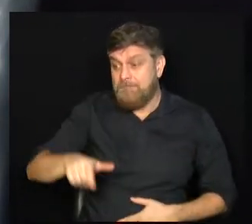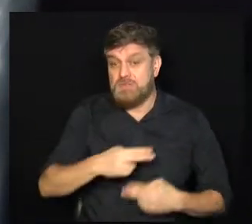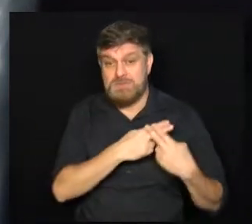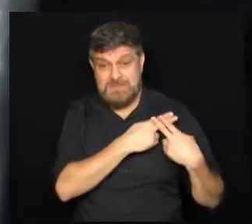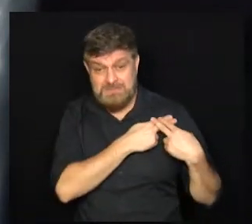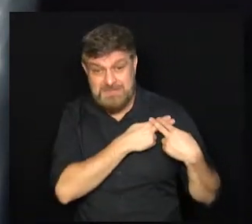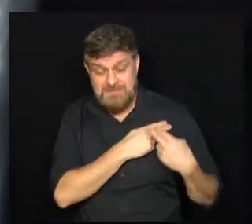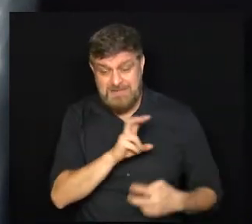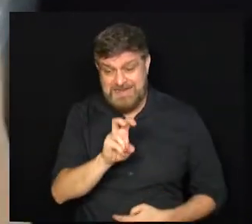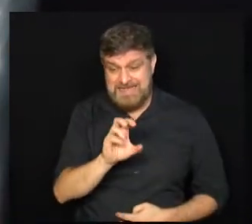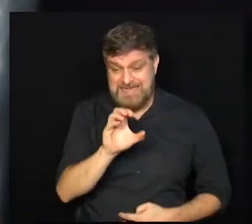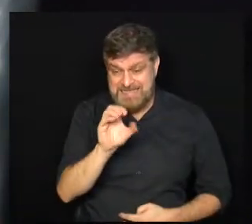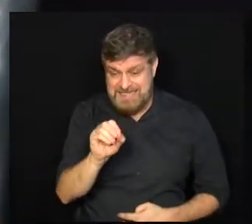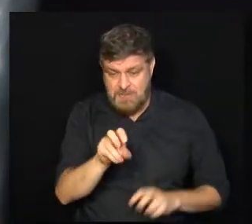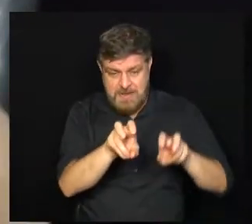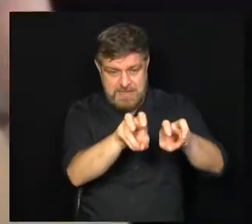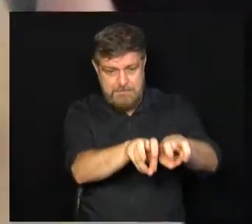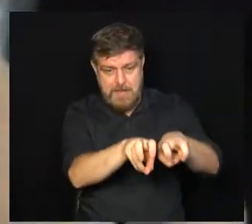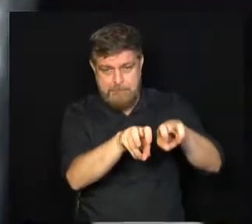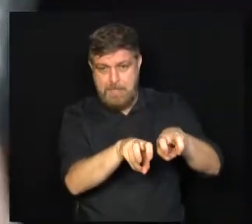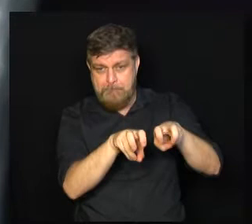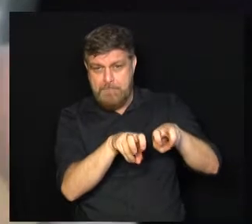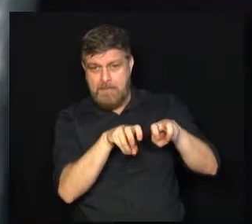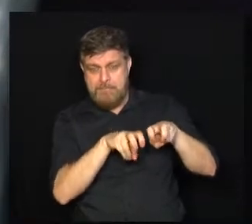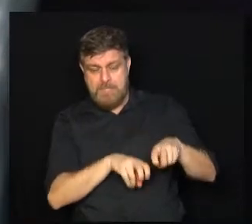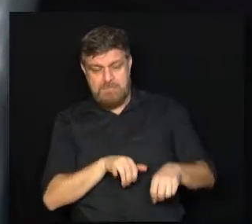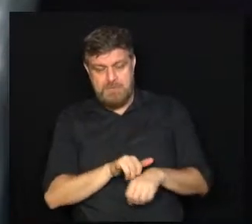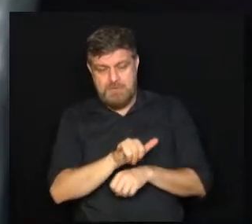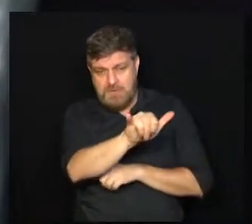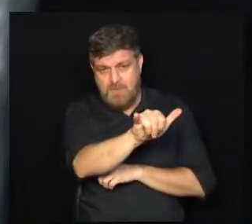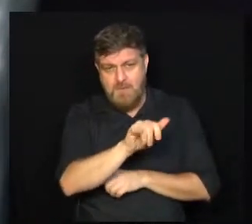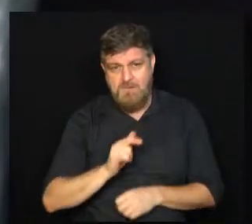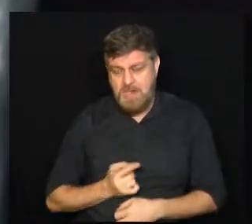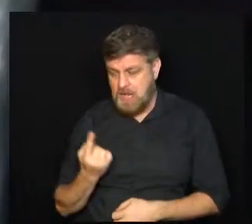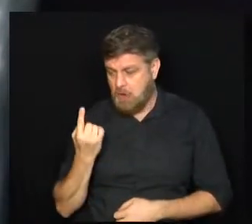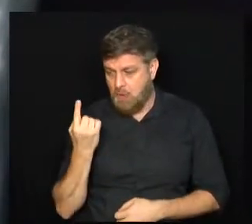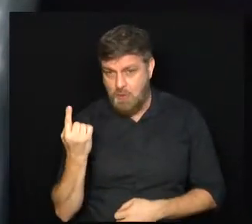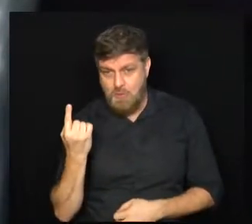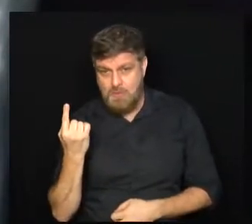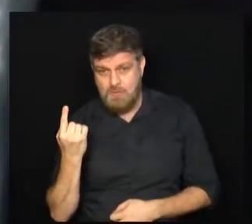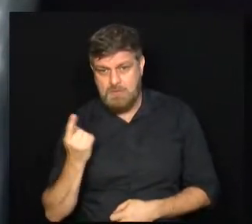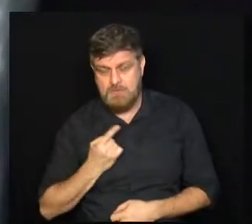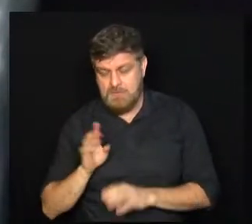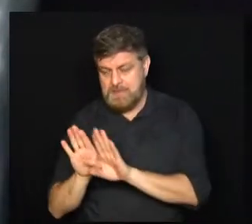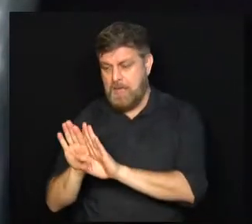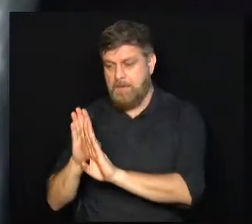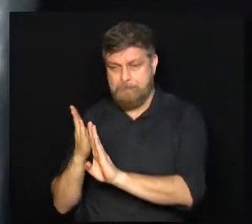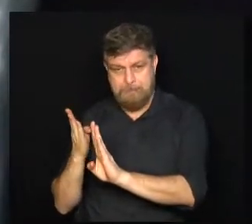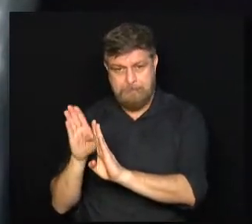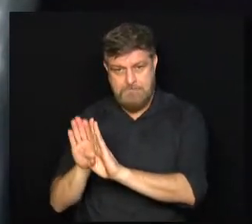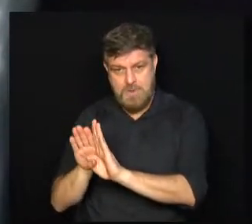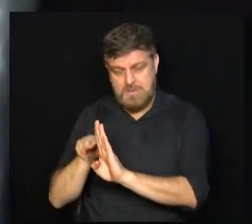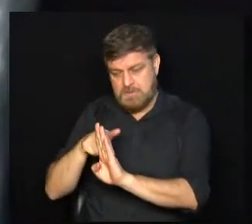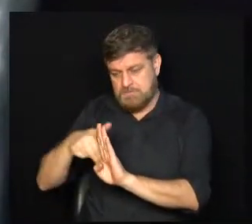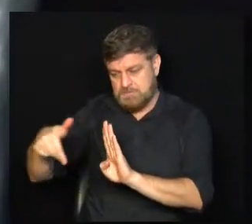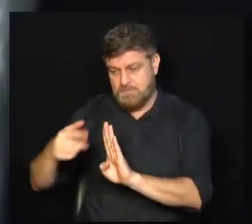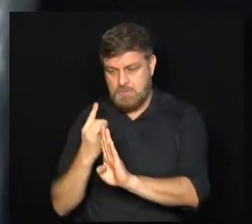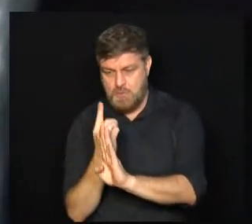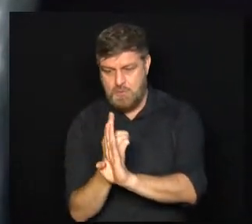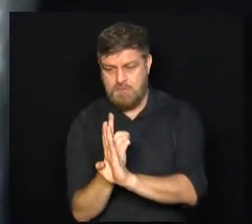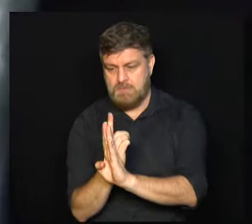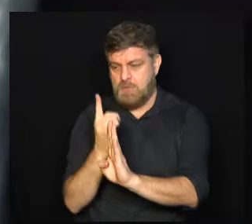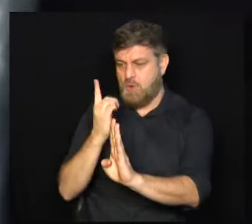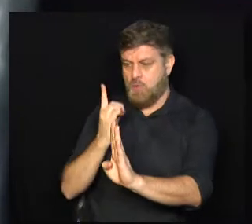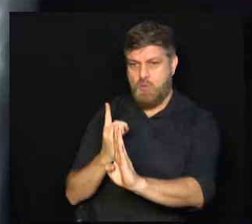gente dizia que existia, a legislação determinava um comissário por porta da aeronave. Faz sentido, porque se houver